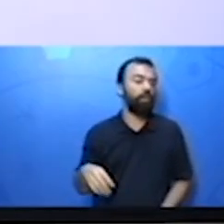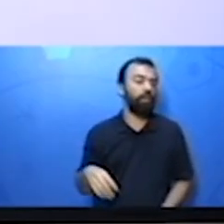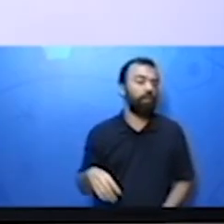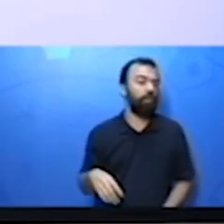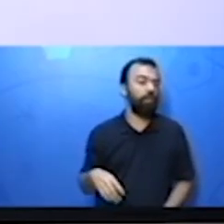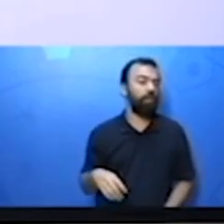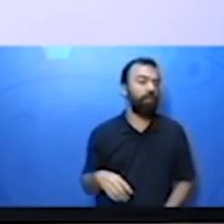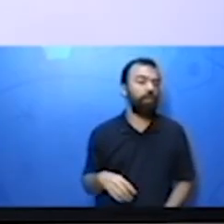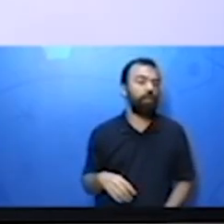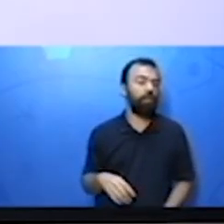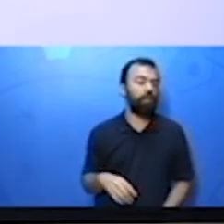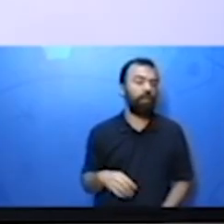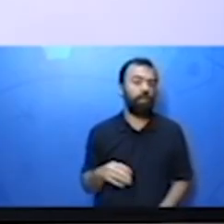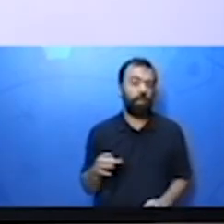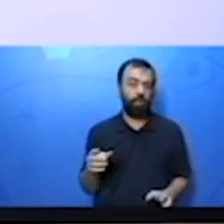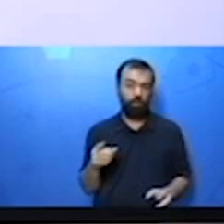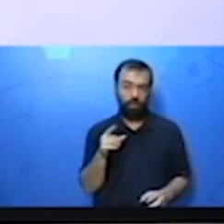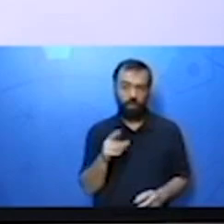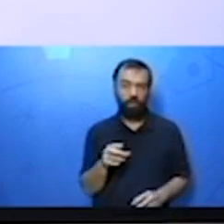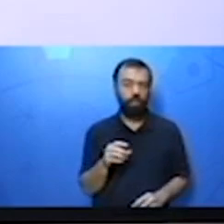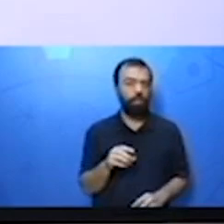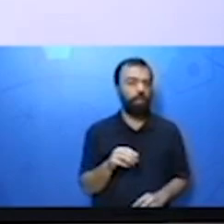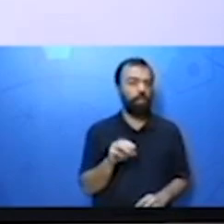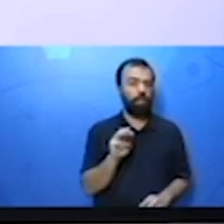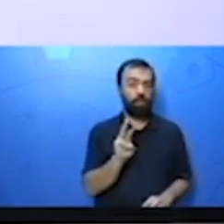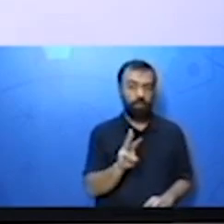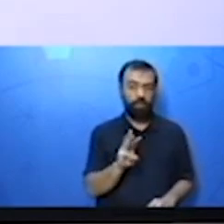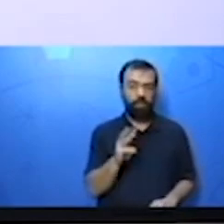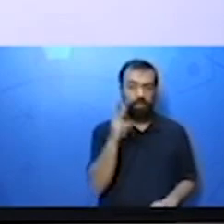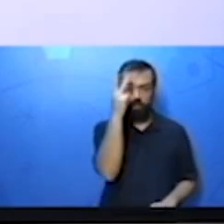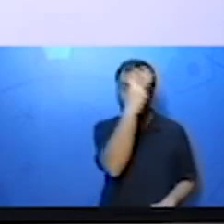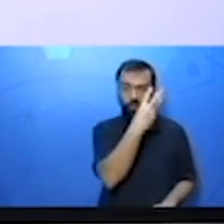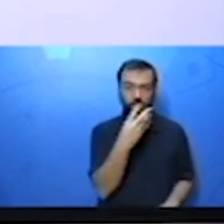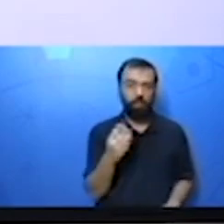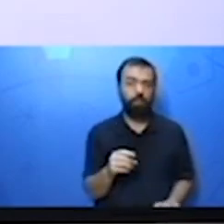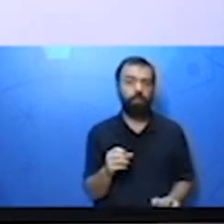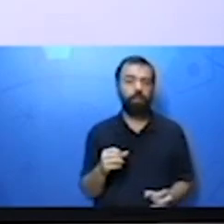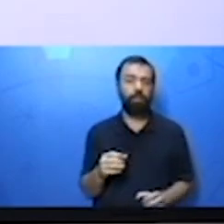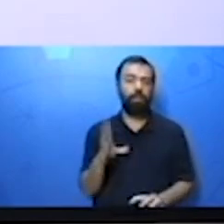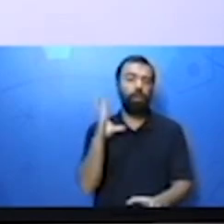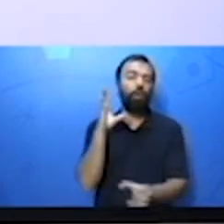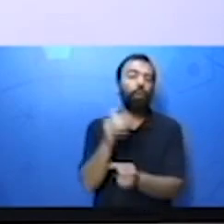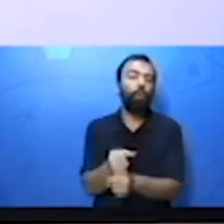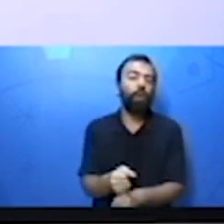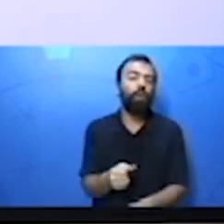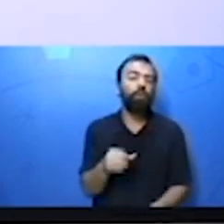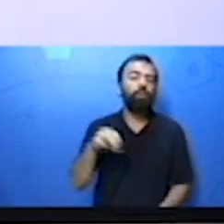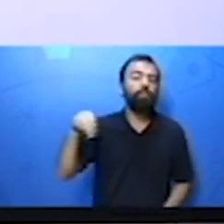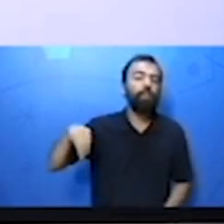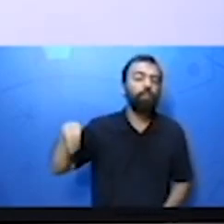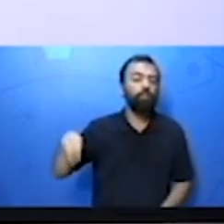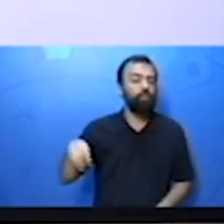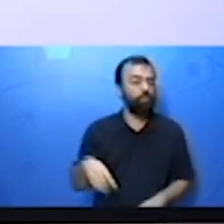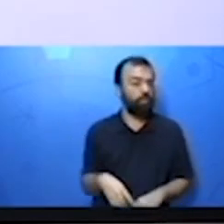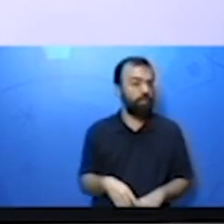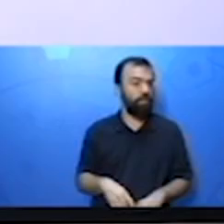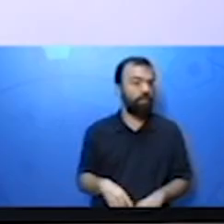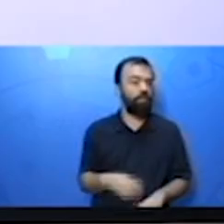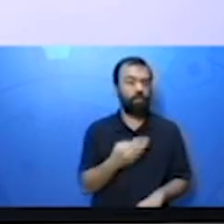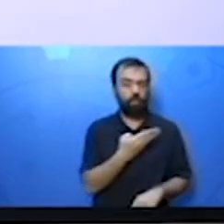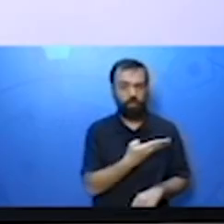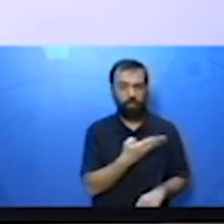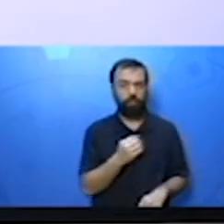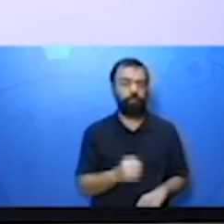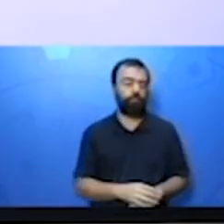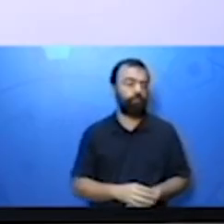60 minutos. Eu quero saber quantos minutos tem em 3 horas. Vamos lá? A. 180